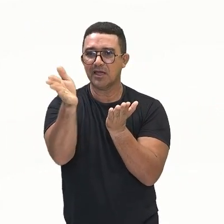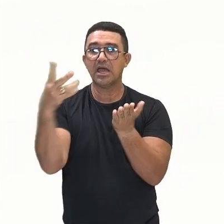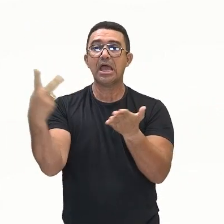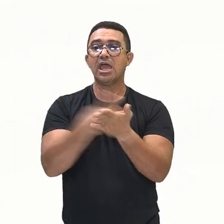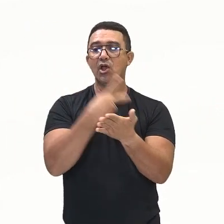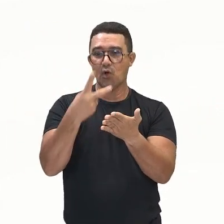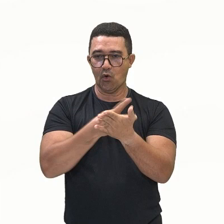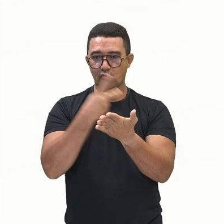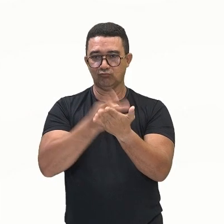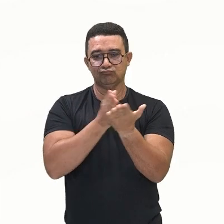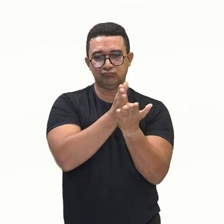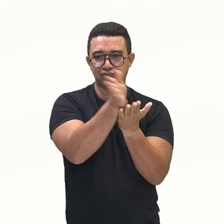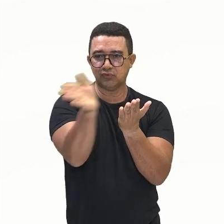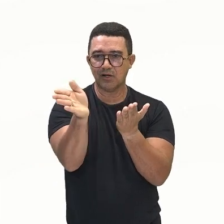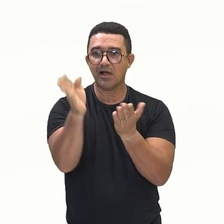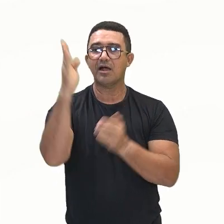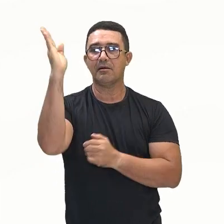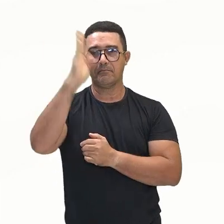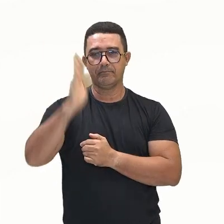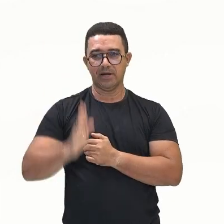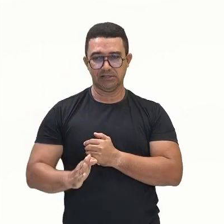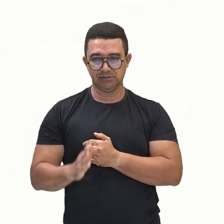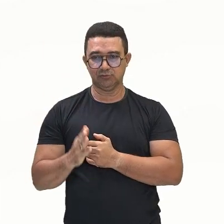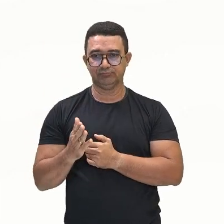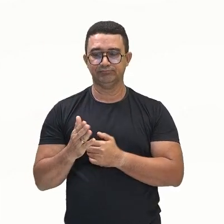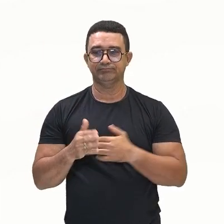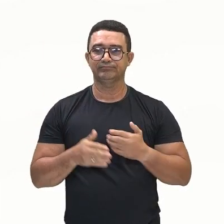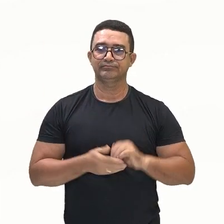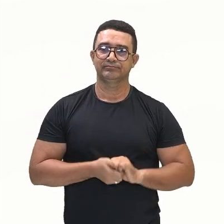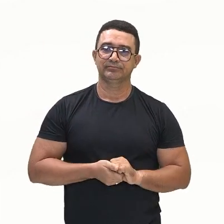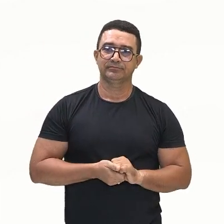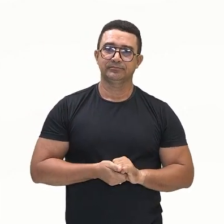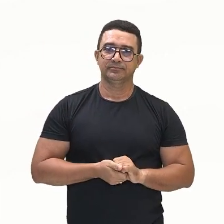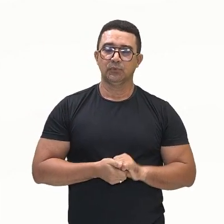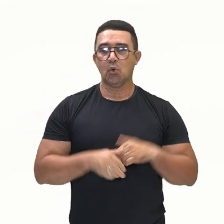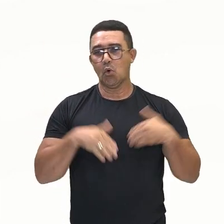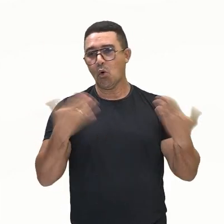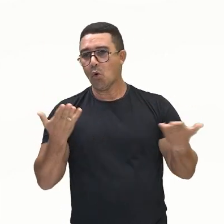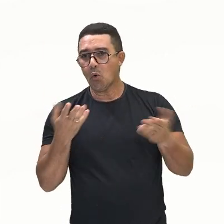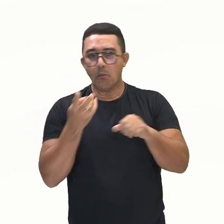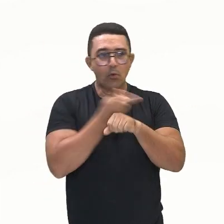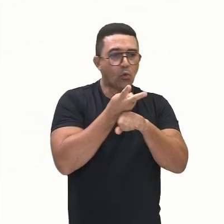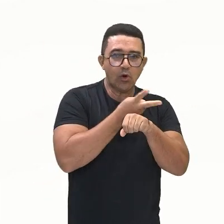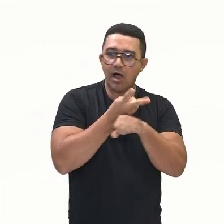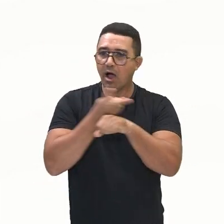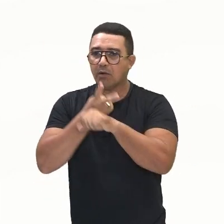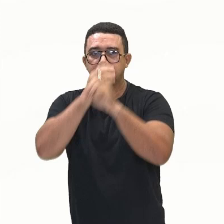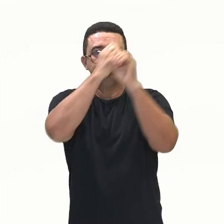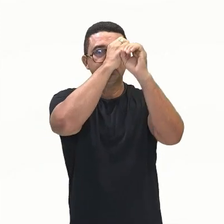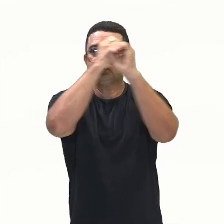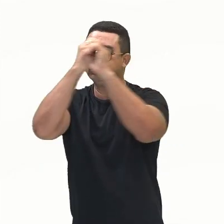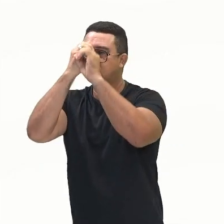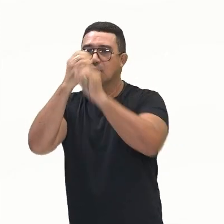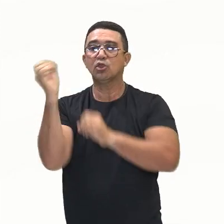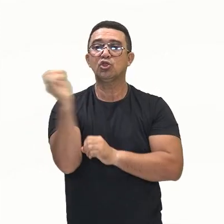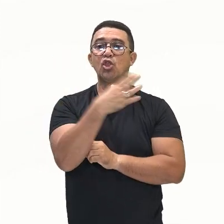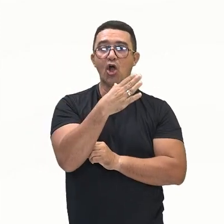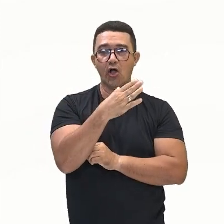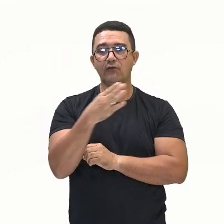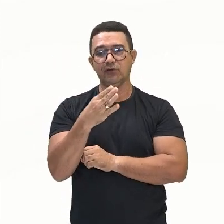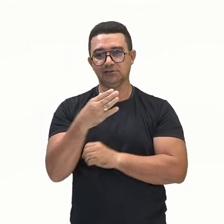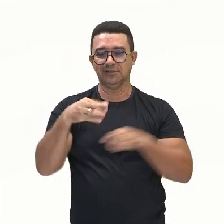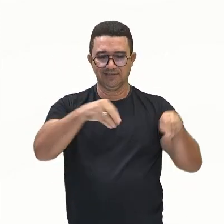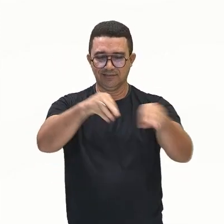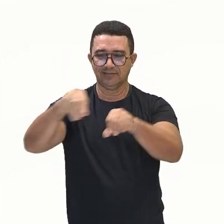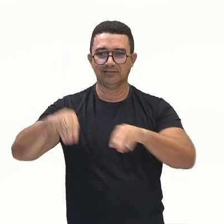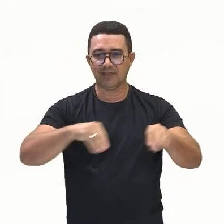terras da América, ou que ele realmente queria descobrir novas terras, e aí acabou desobedecendo